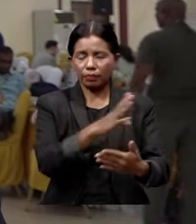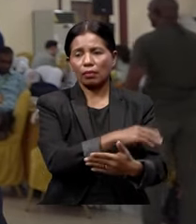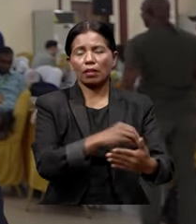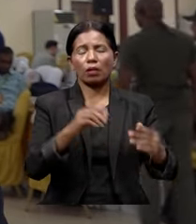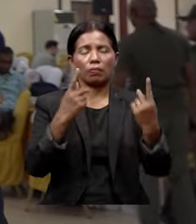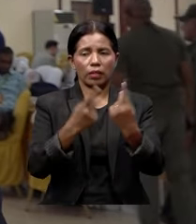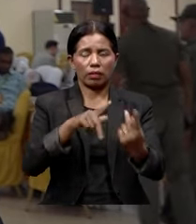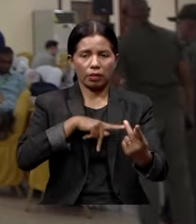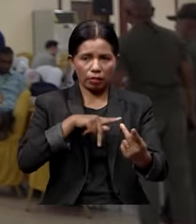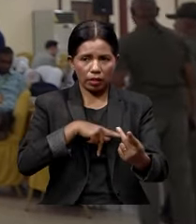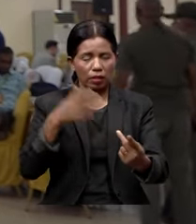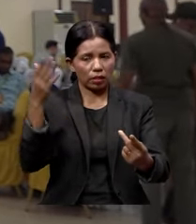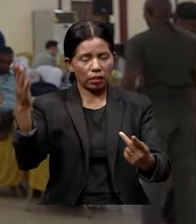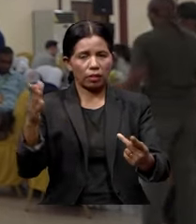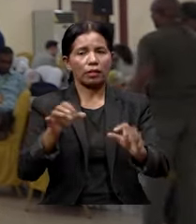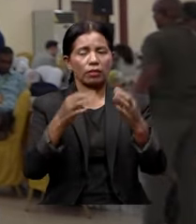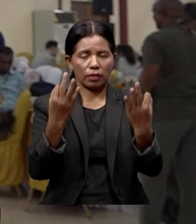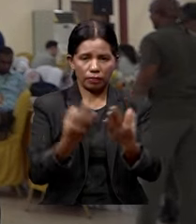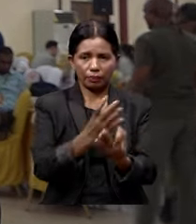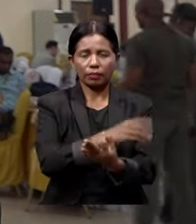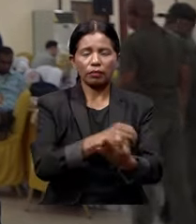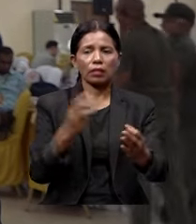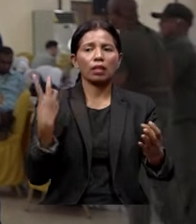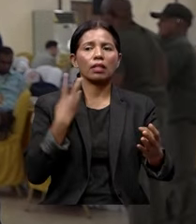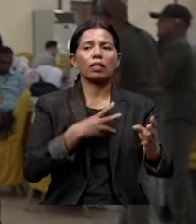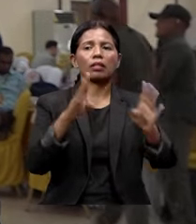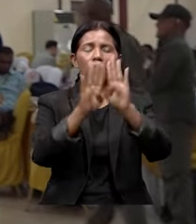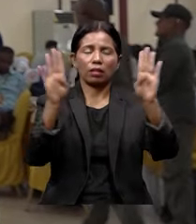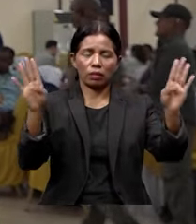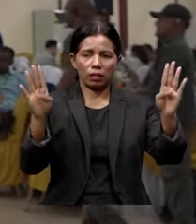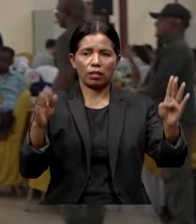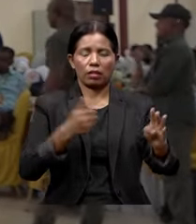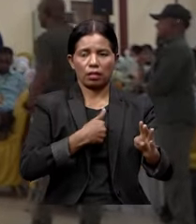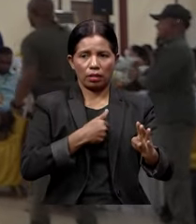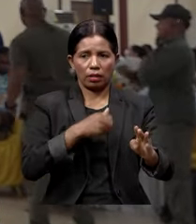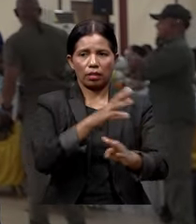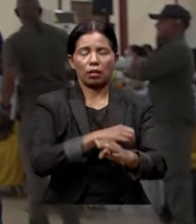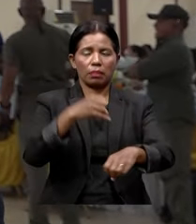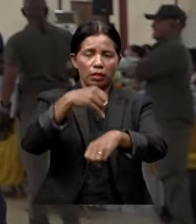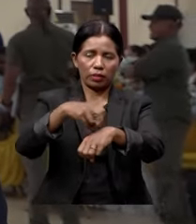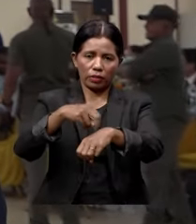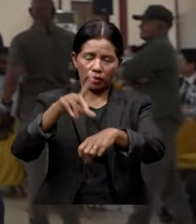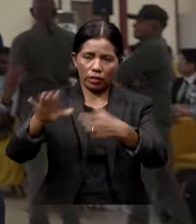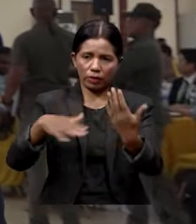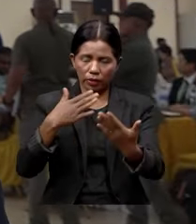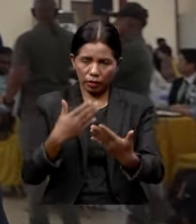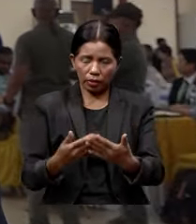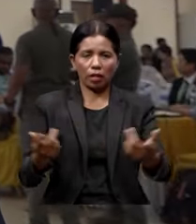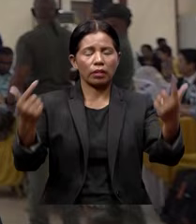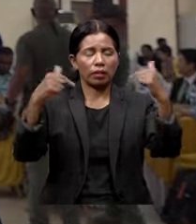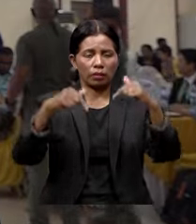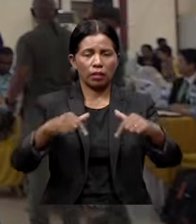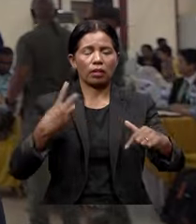privado doméstica, no mostra tá loqueamba setor privado internacional Sira a tomar o